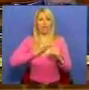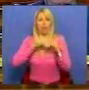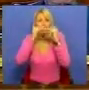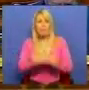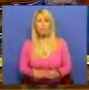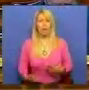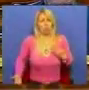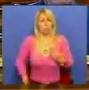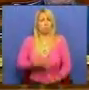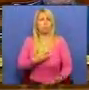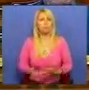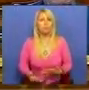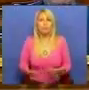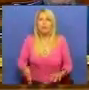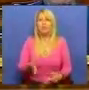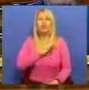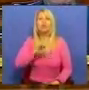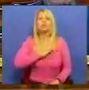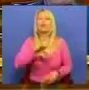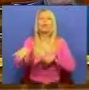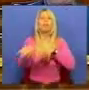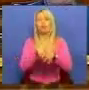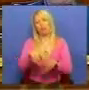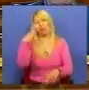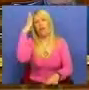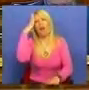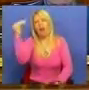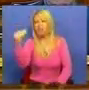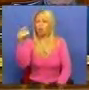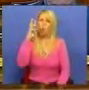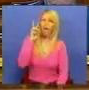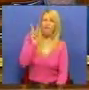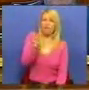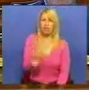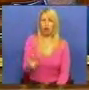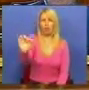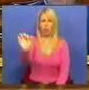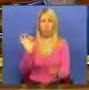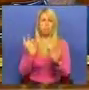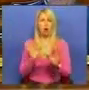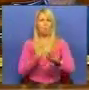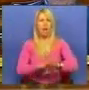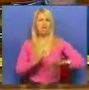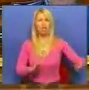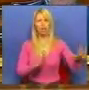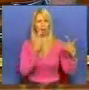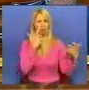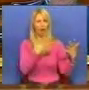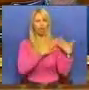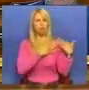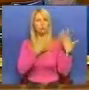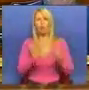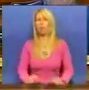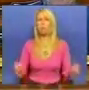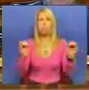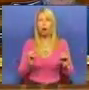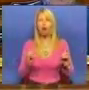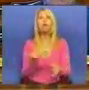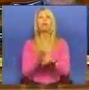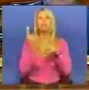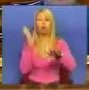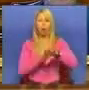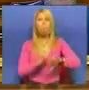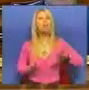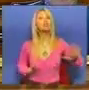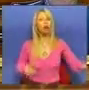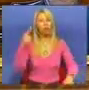Sr. Deputado, eu apenas acho que essa visão é própria de uma esquerda absolutamente irresponsável. Porque uma esquerda que leva a